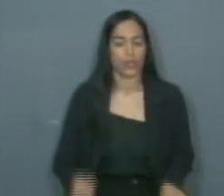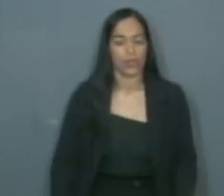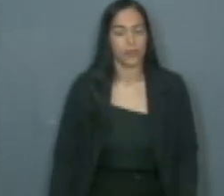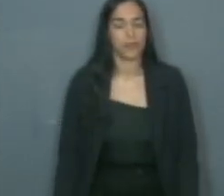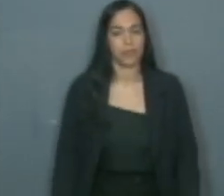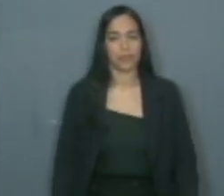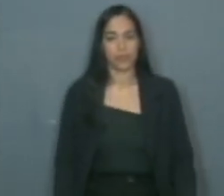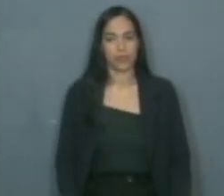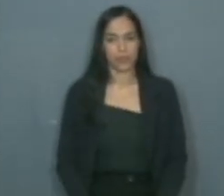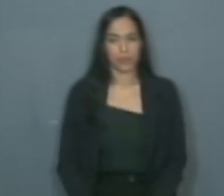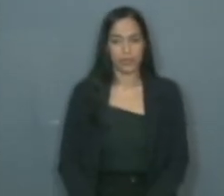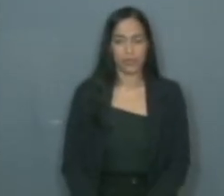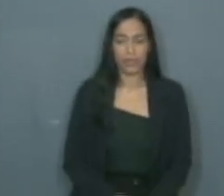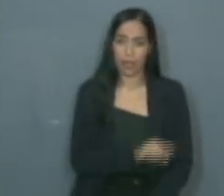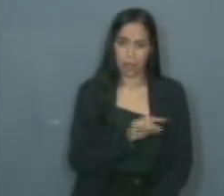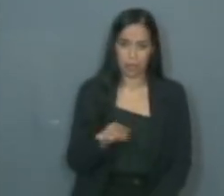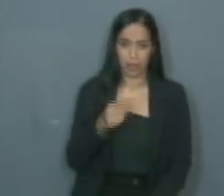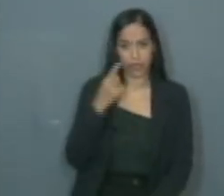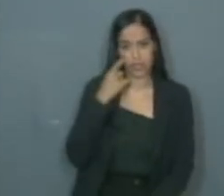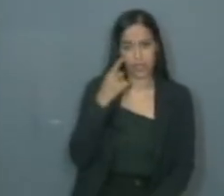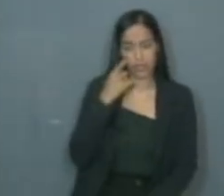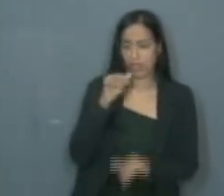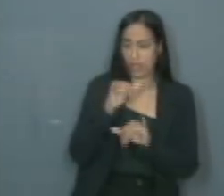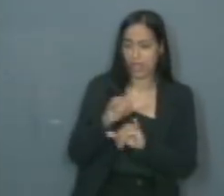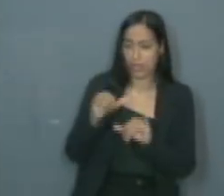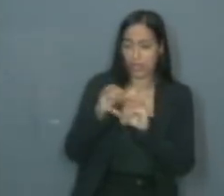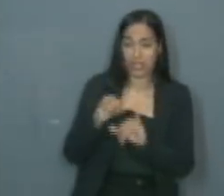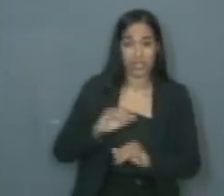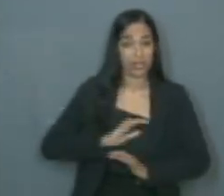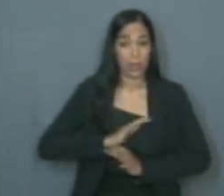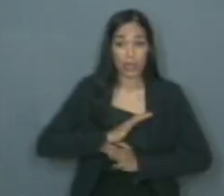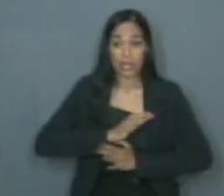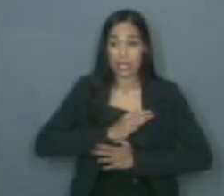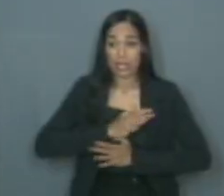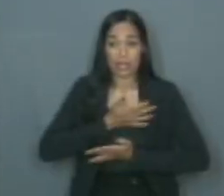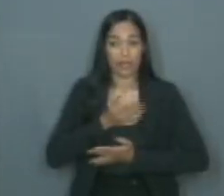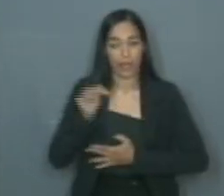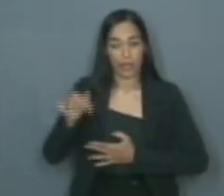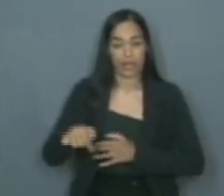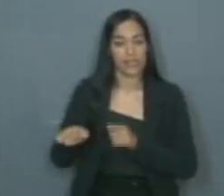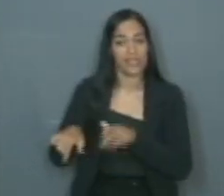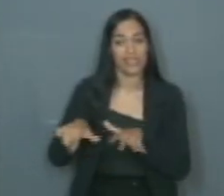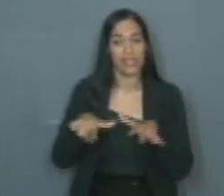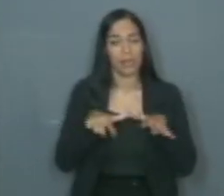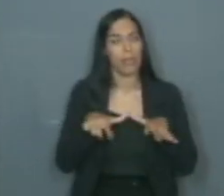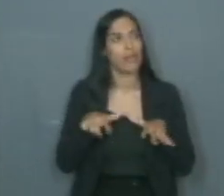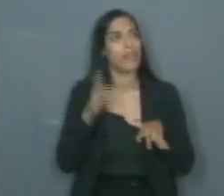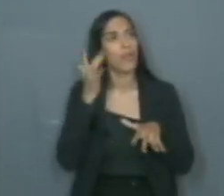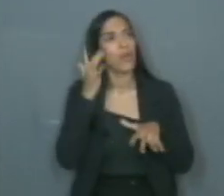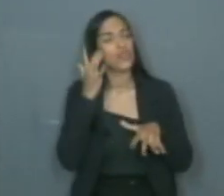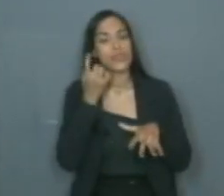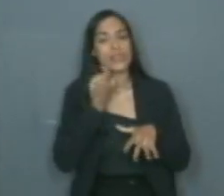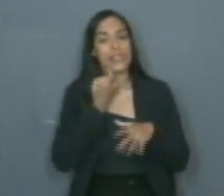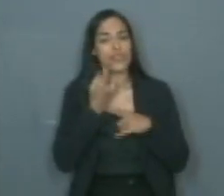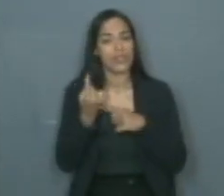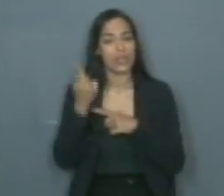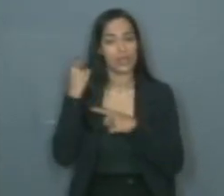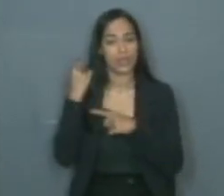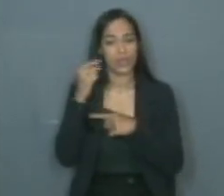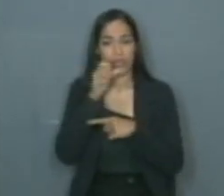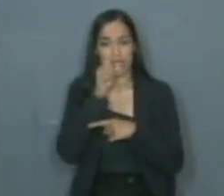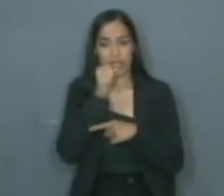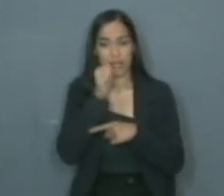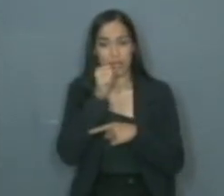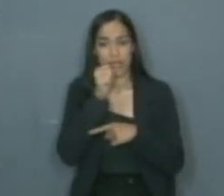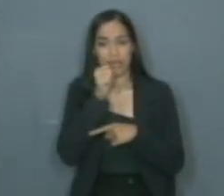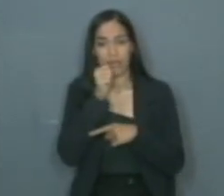A gente viu, eu não sei se vocês viram a notícia, algo horrendo aconteceu essa semana, salvo engano, na sexta-feira, ou foi no sábado,